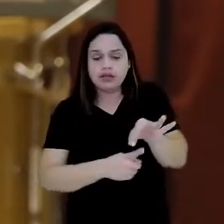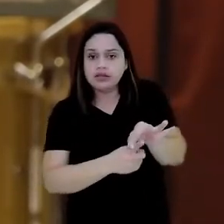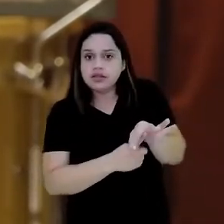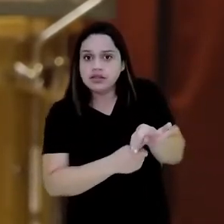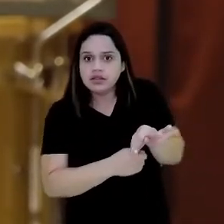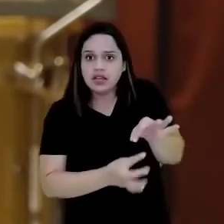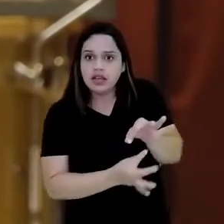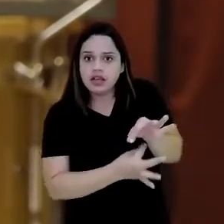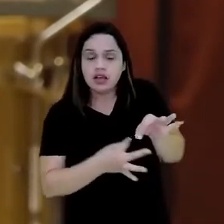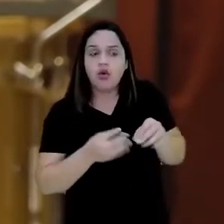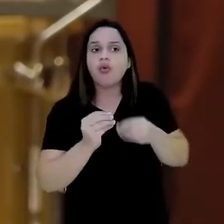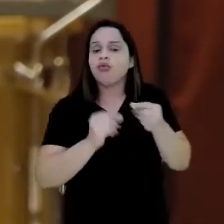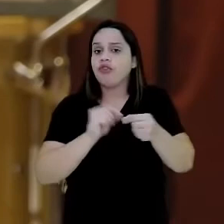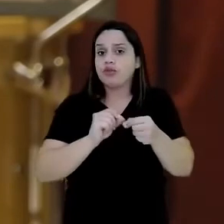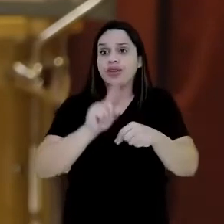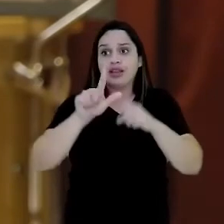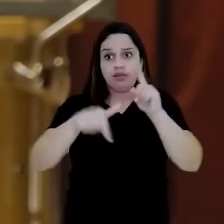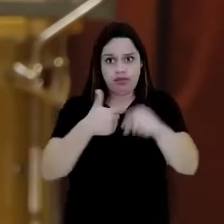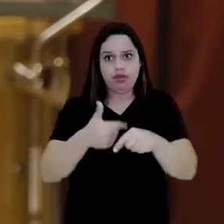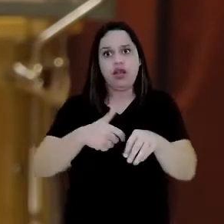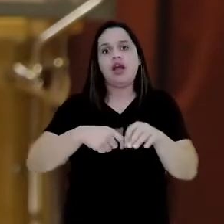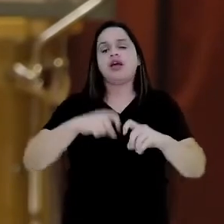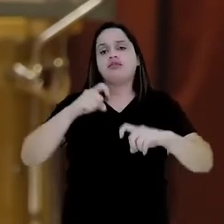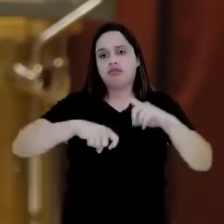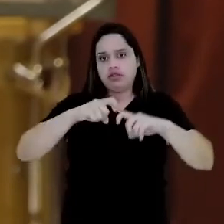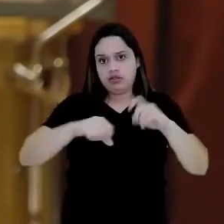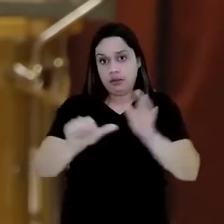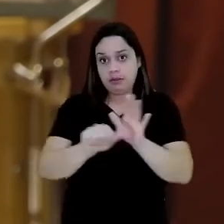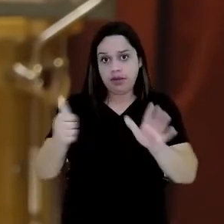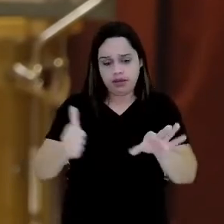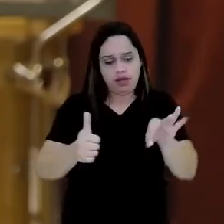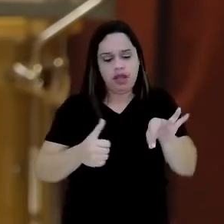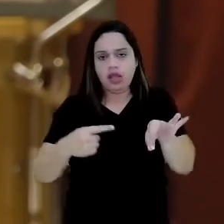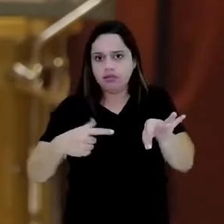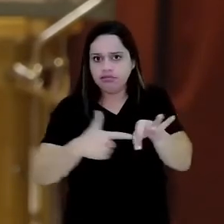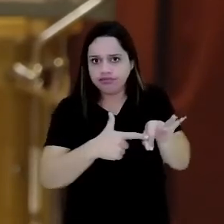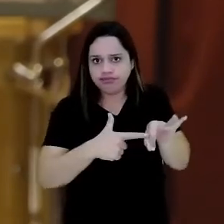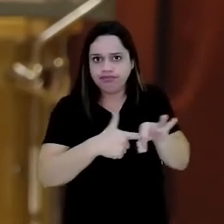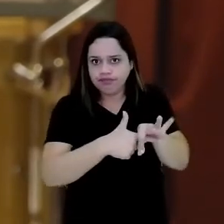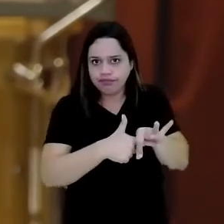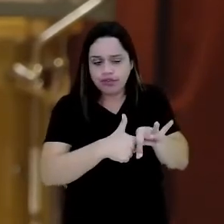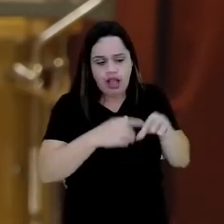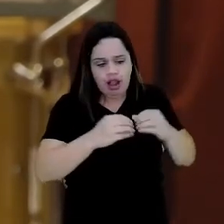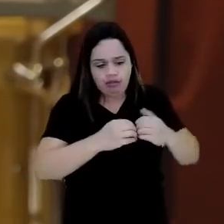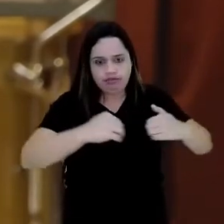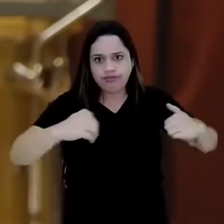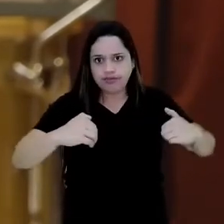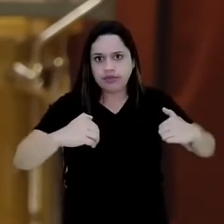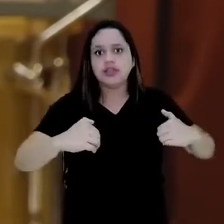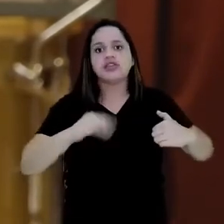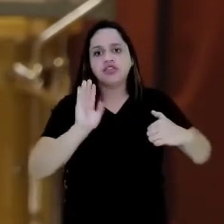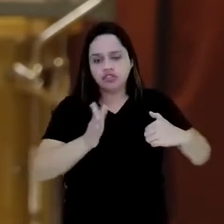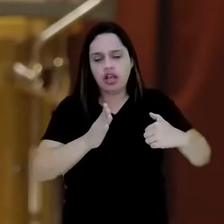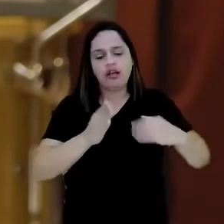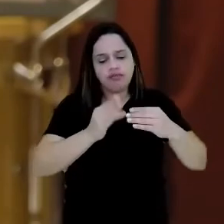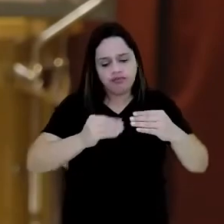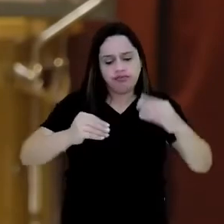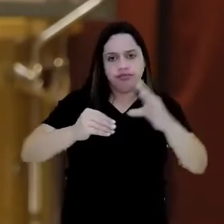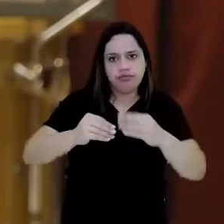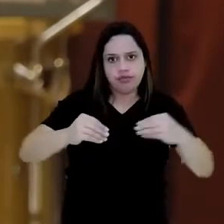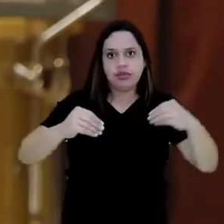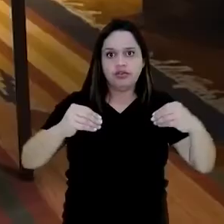Oi miga a gente dá um ponto porque quando a mulher rompe o hímen na primeira relação sexual irrompe mesmo então ficar um lado cada